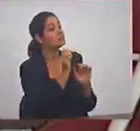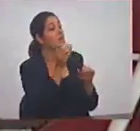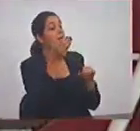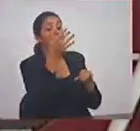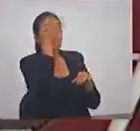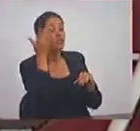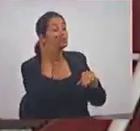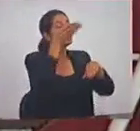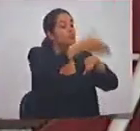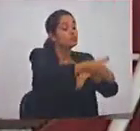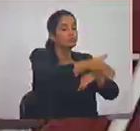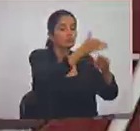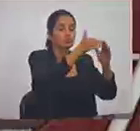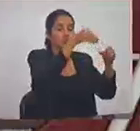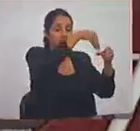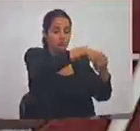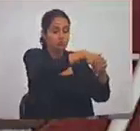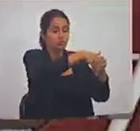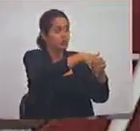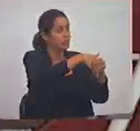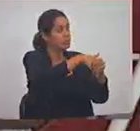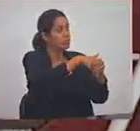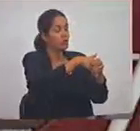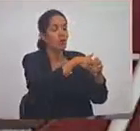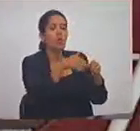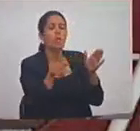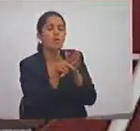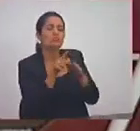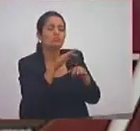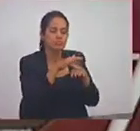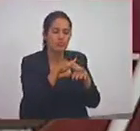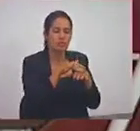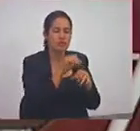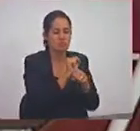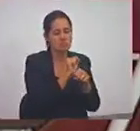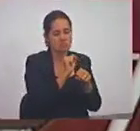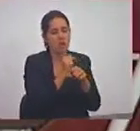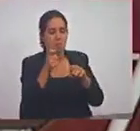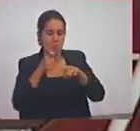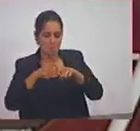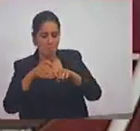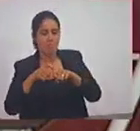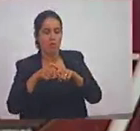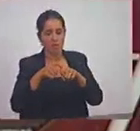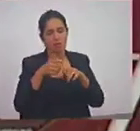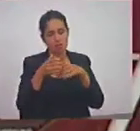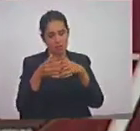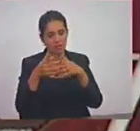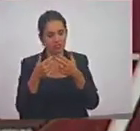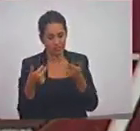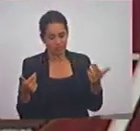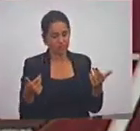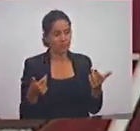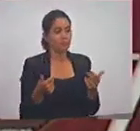Barretos, a Ilza Pontes Encarnação, que também